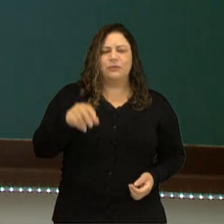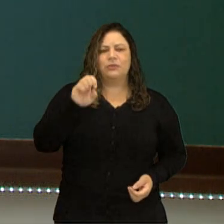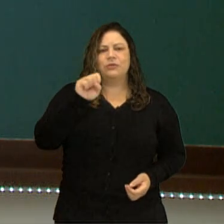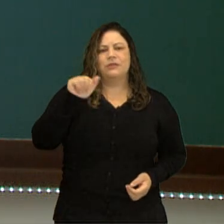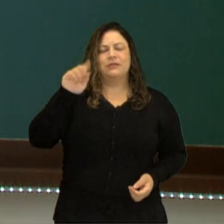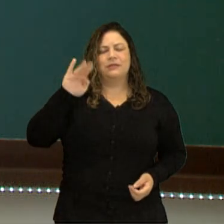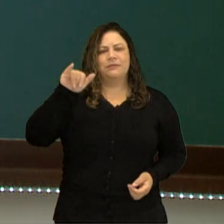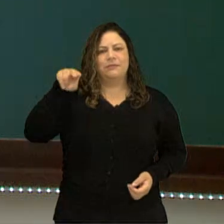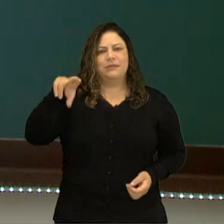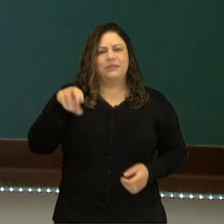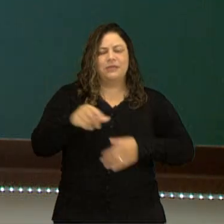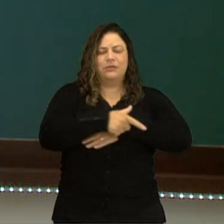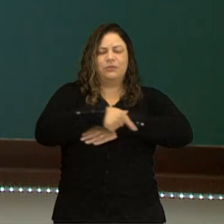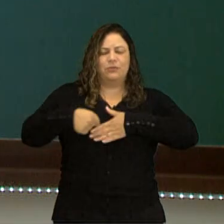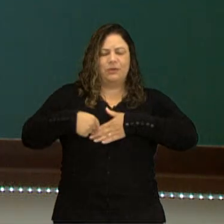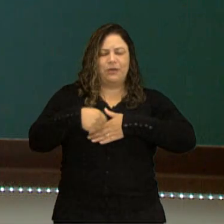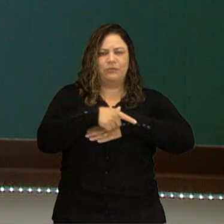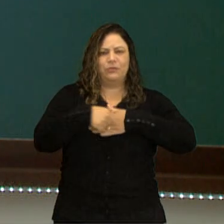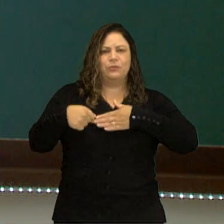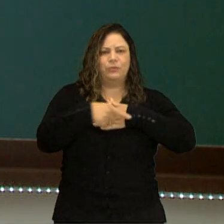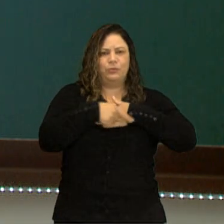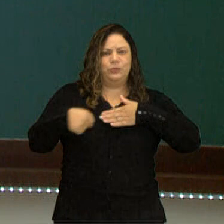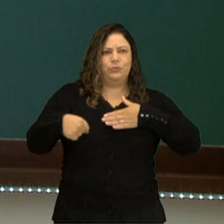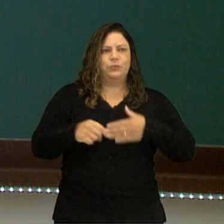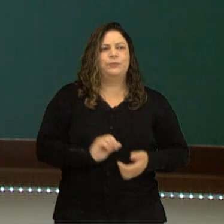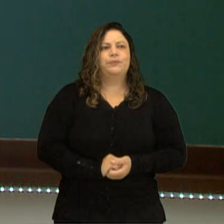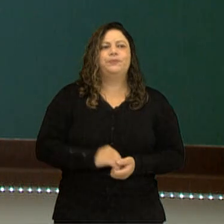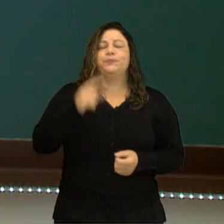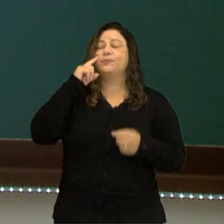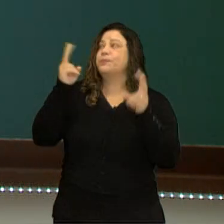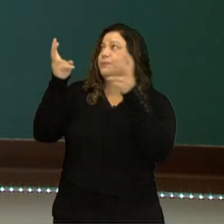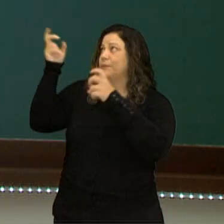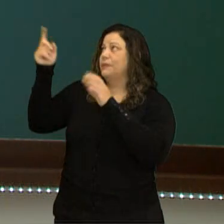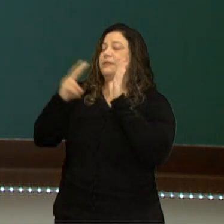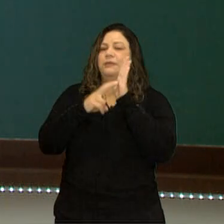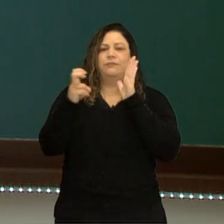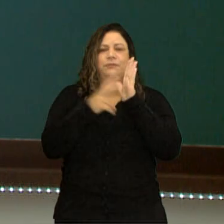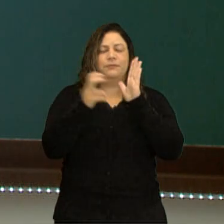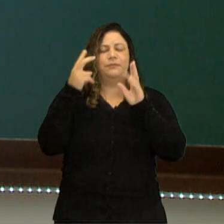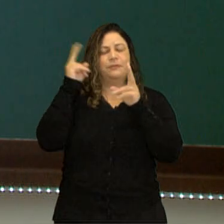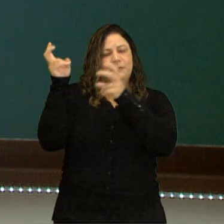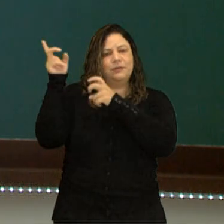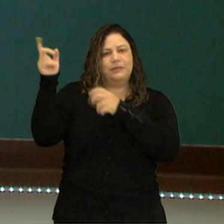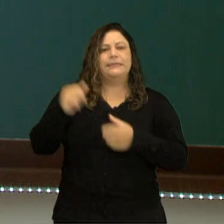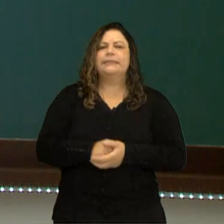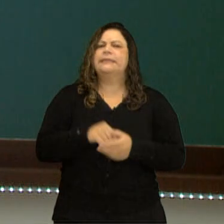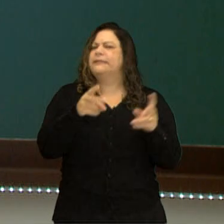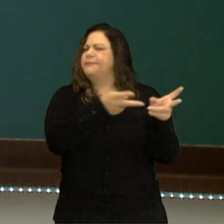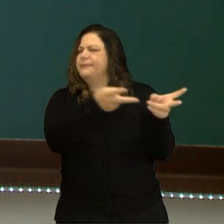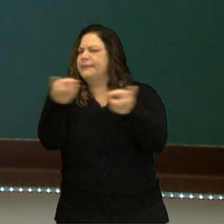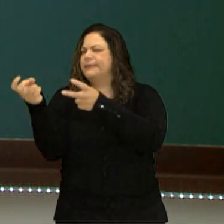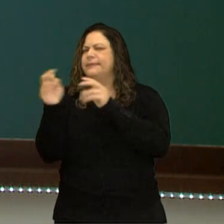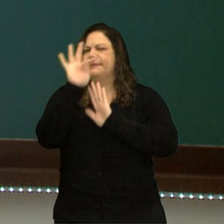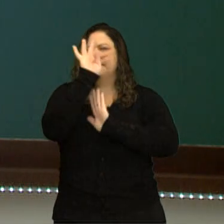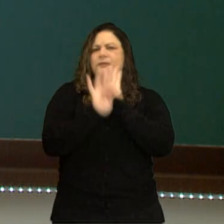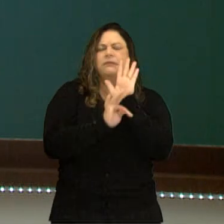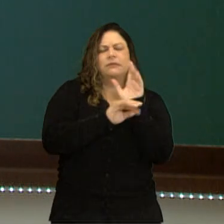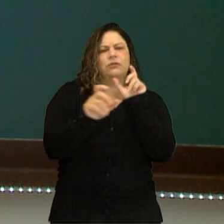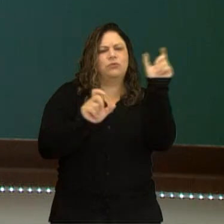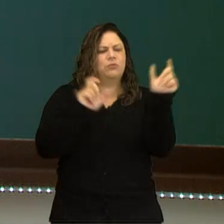Aqui tem um glossário, então vocês perceberam que no texto teve algumas palavrinhas